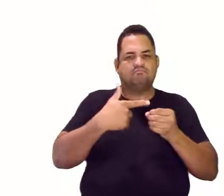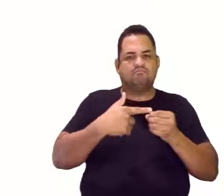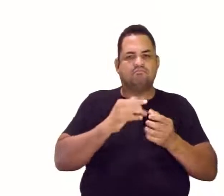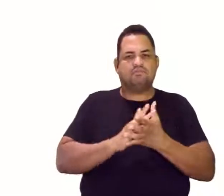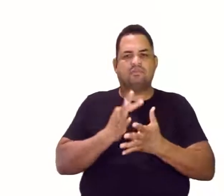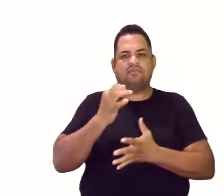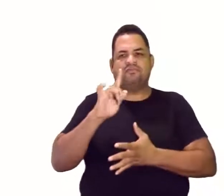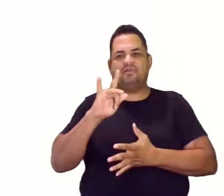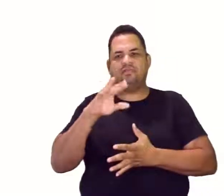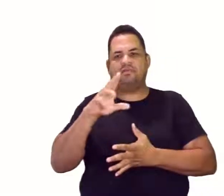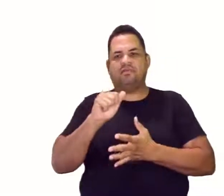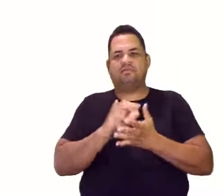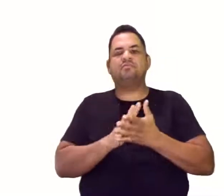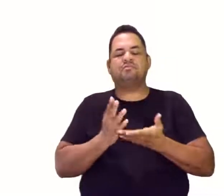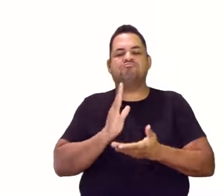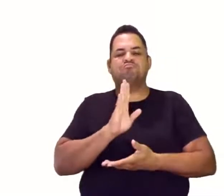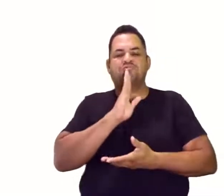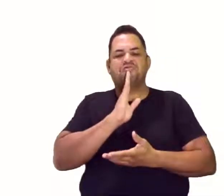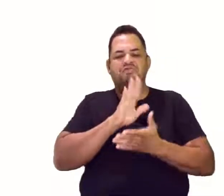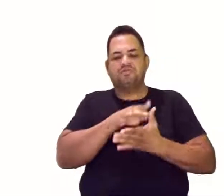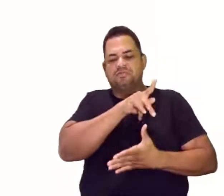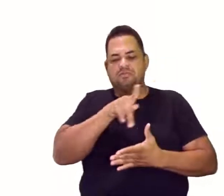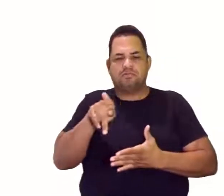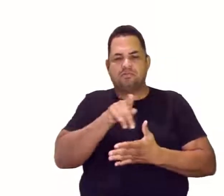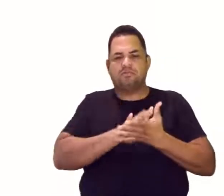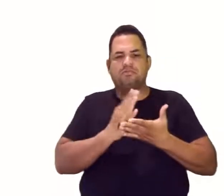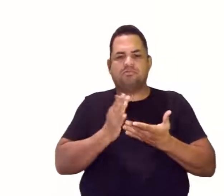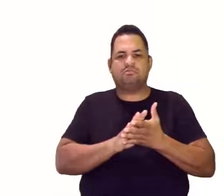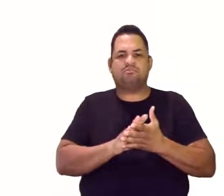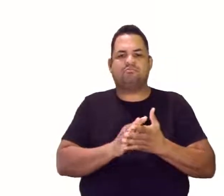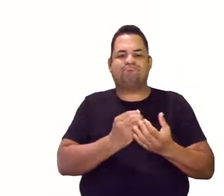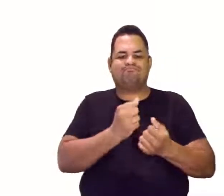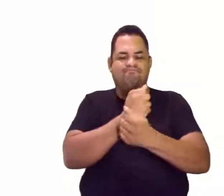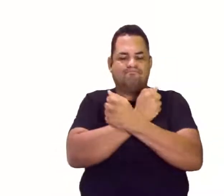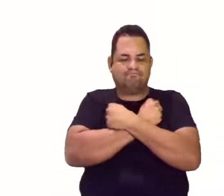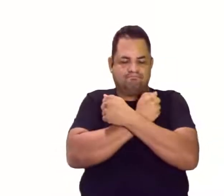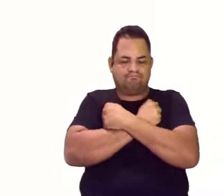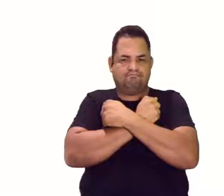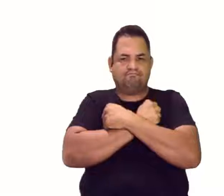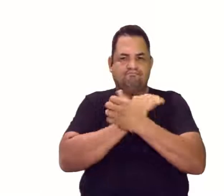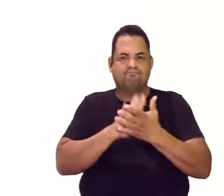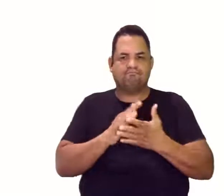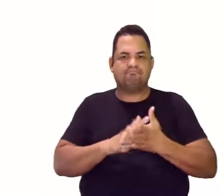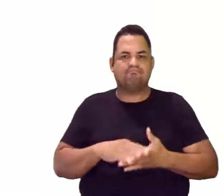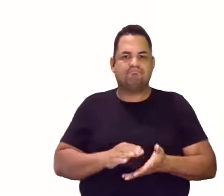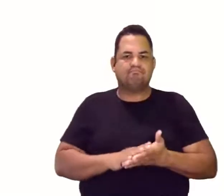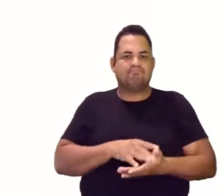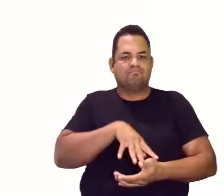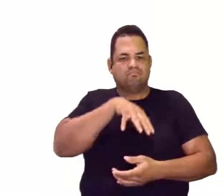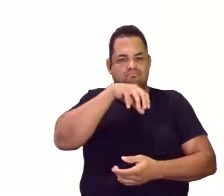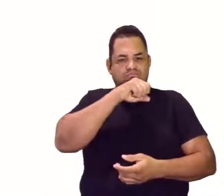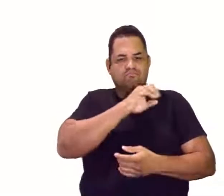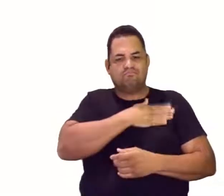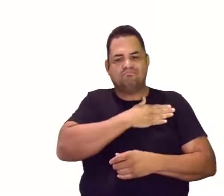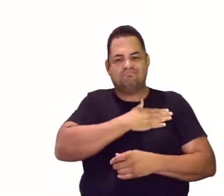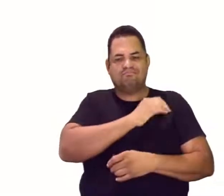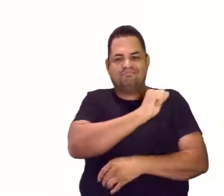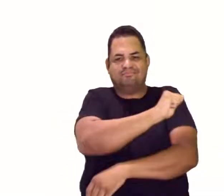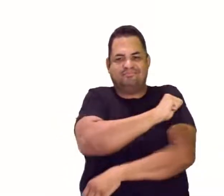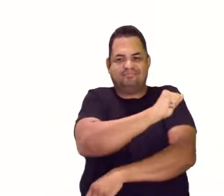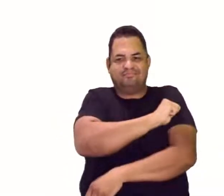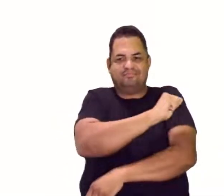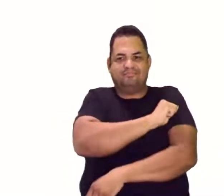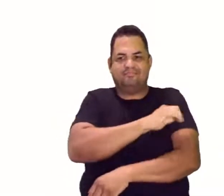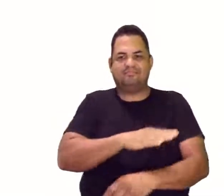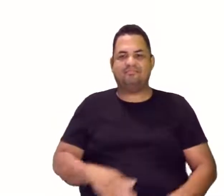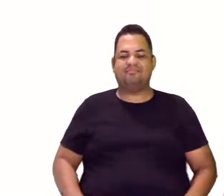conheci lá os professores da época, né? Então, um abraço aos professores presenciais do momento e aquele cheiro nos nossos queridos alunos,